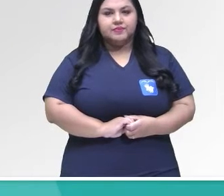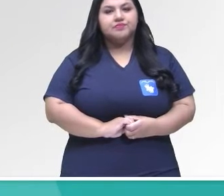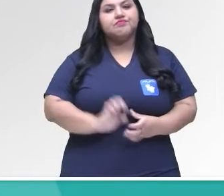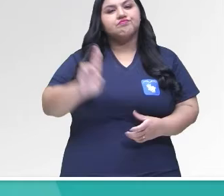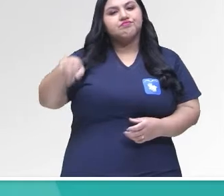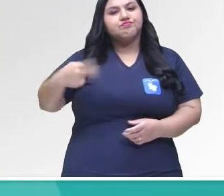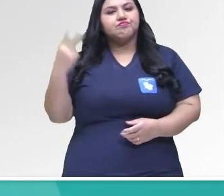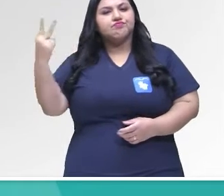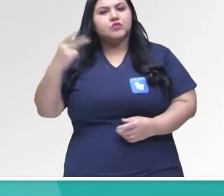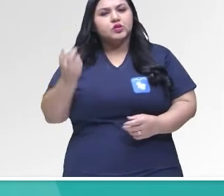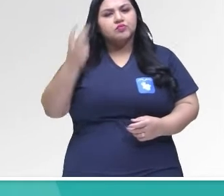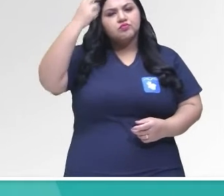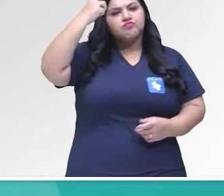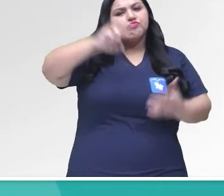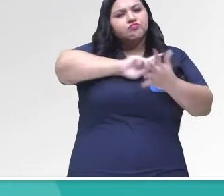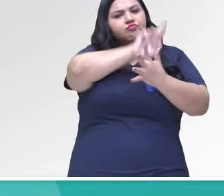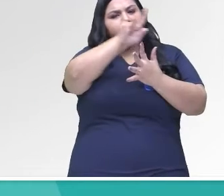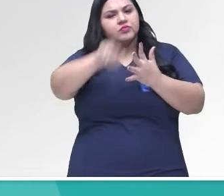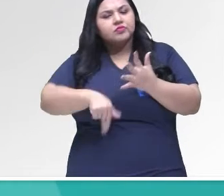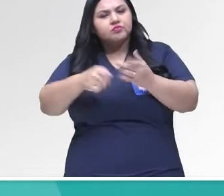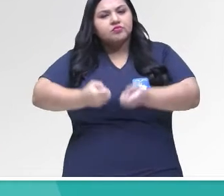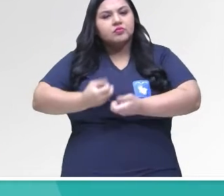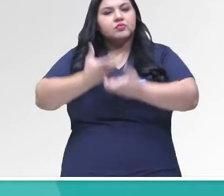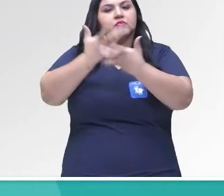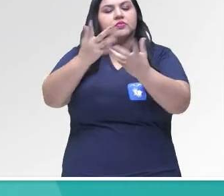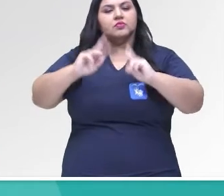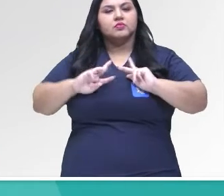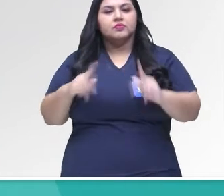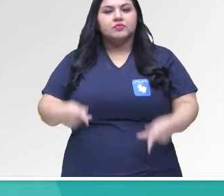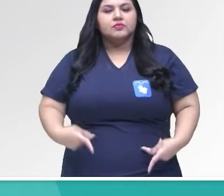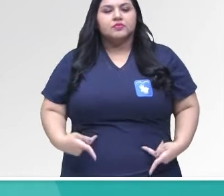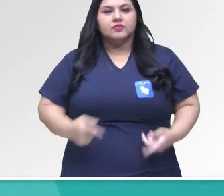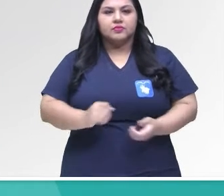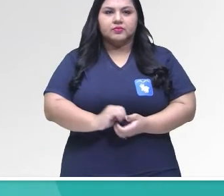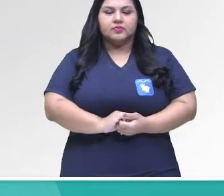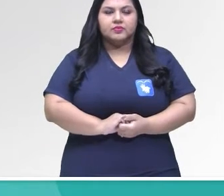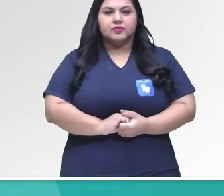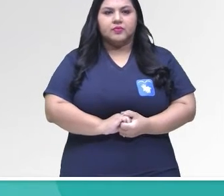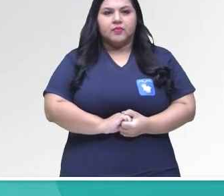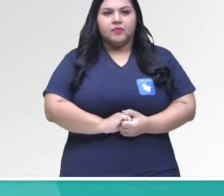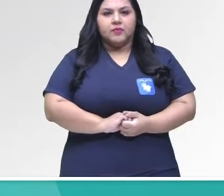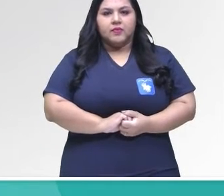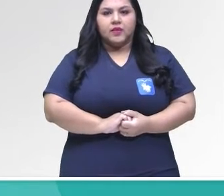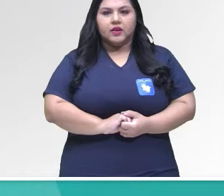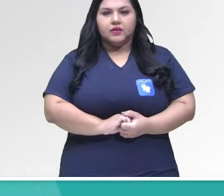Unidade 2, Cultura, pluralidade na expressão humana.